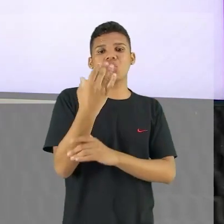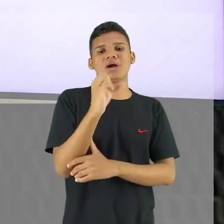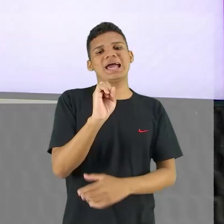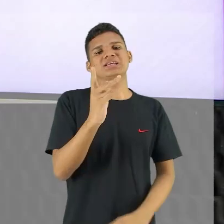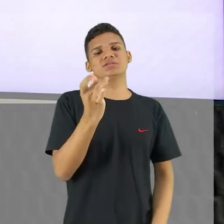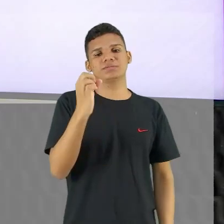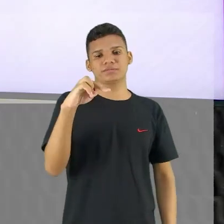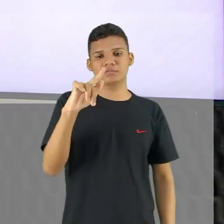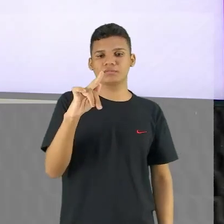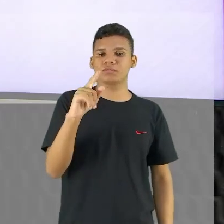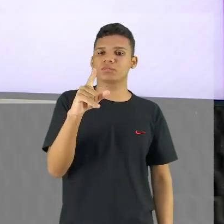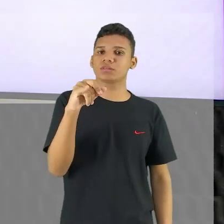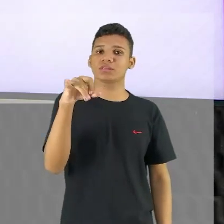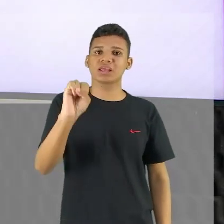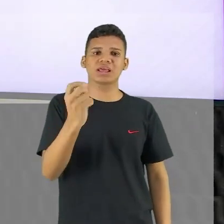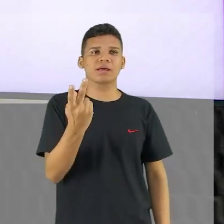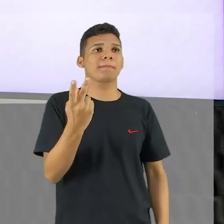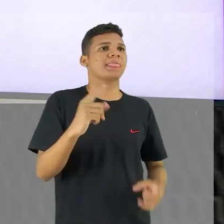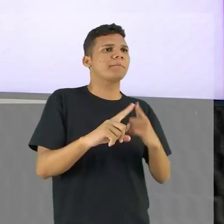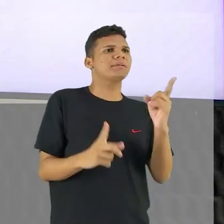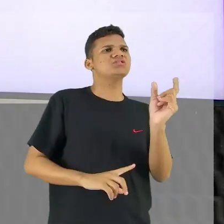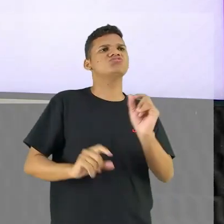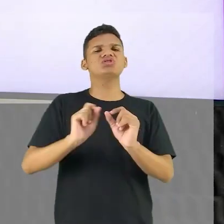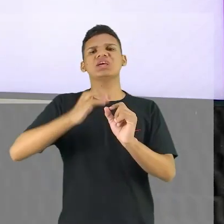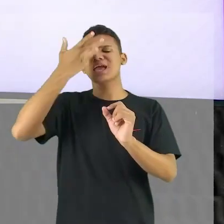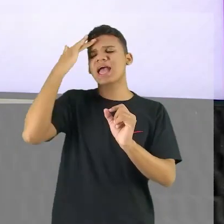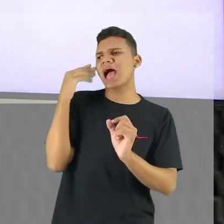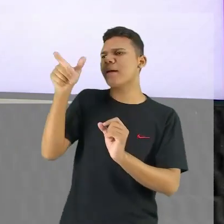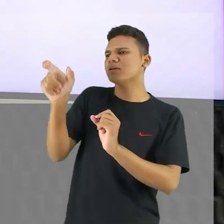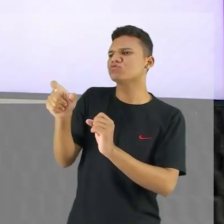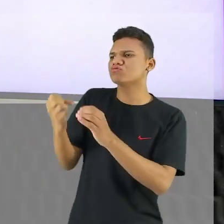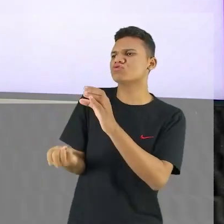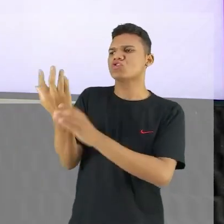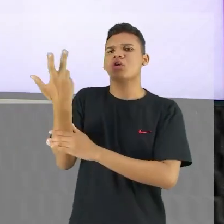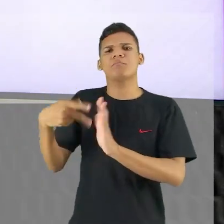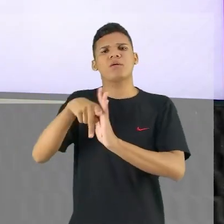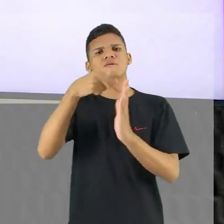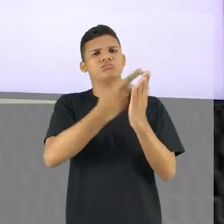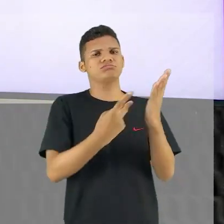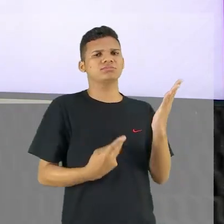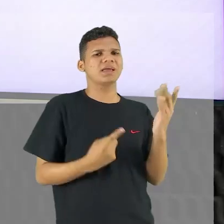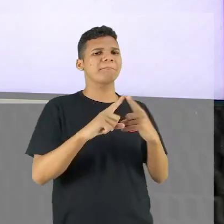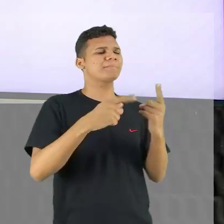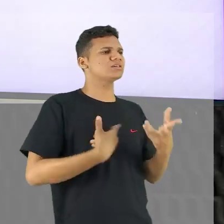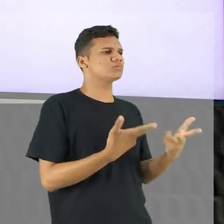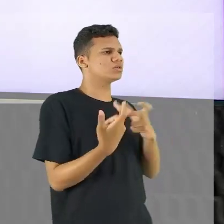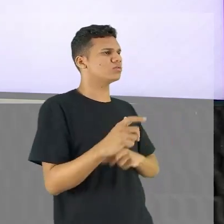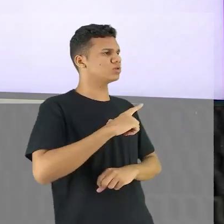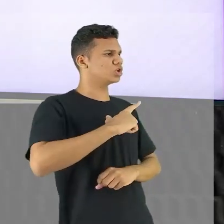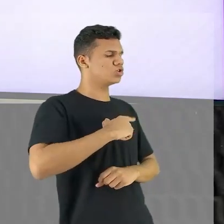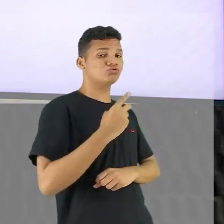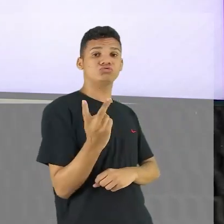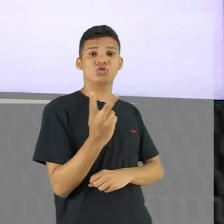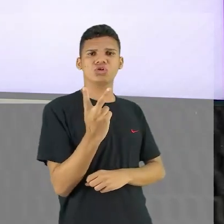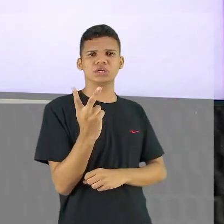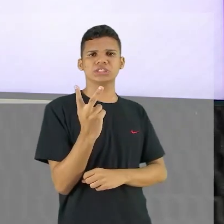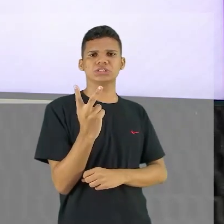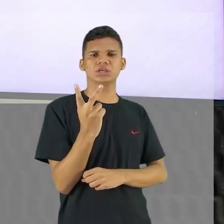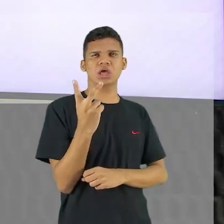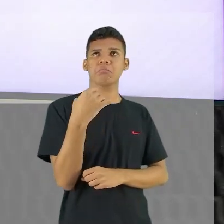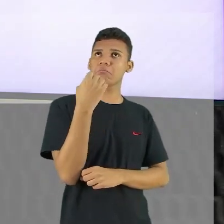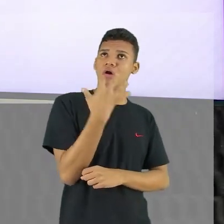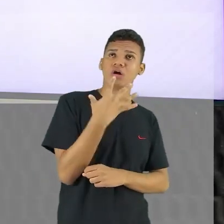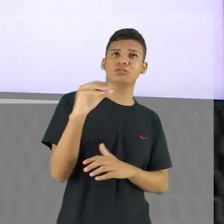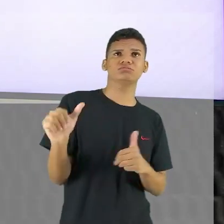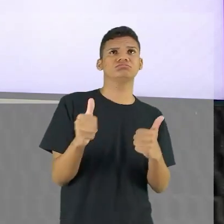do sujeito que fez esse poema, né? Do personagem desse poema. Ele vê essa junção dos dois idiomas como algo positivo